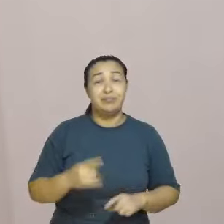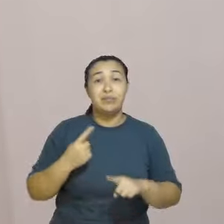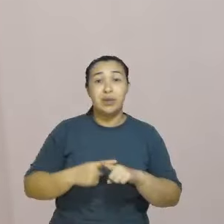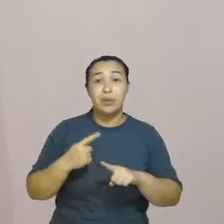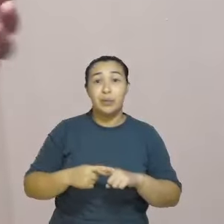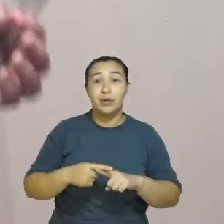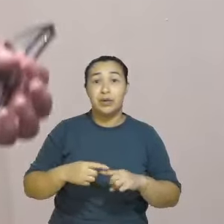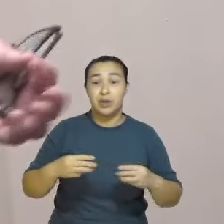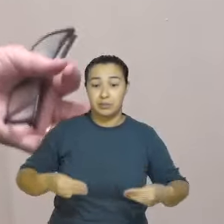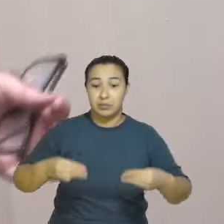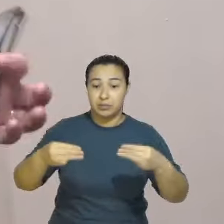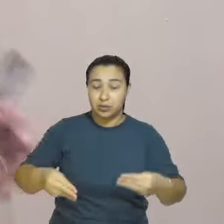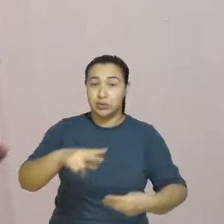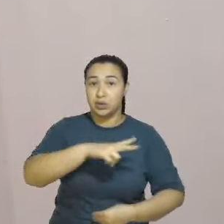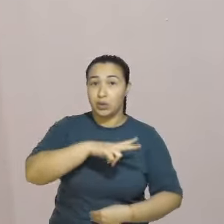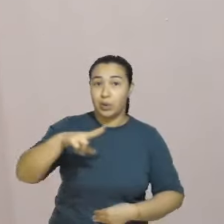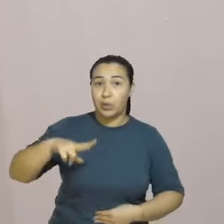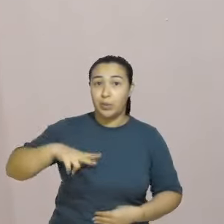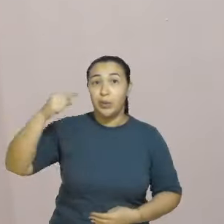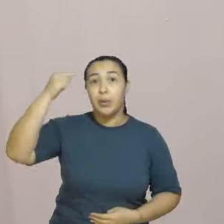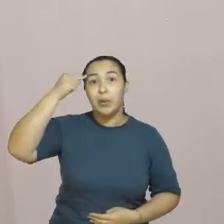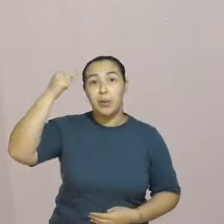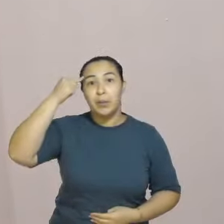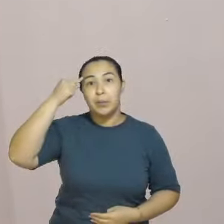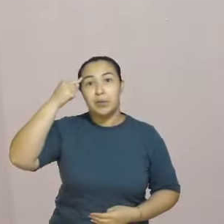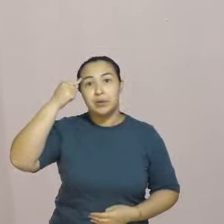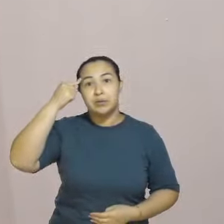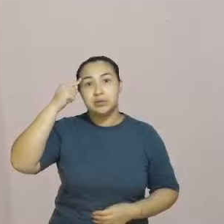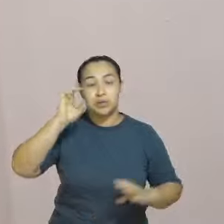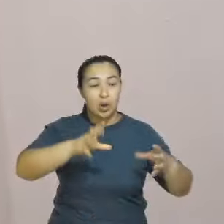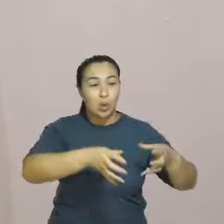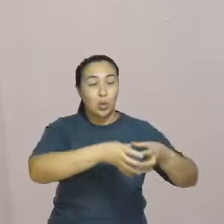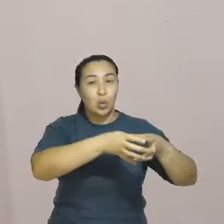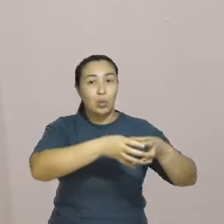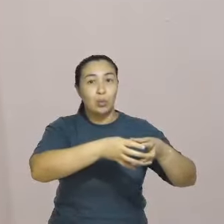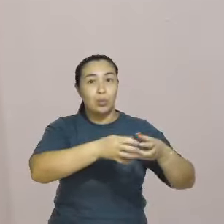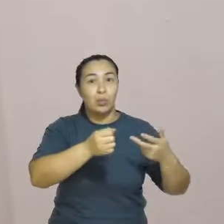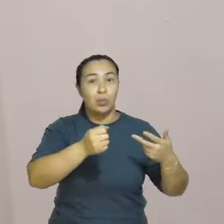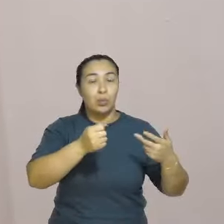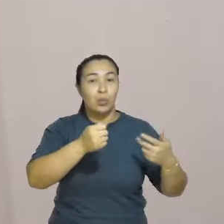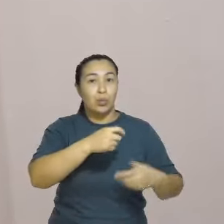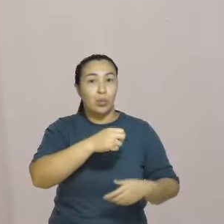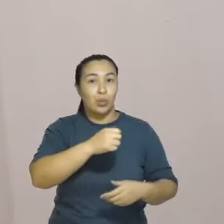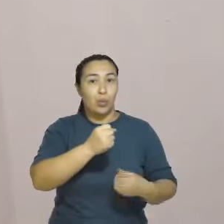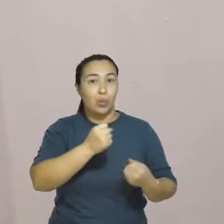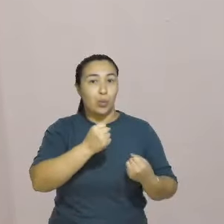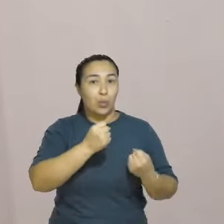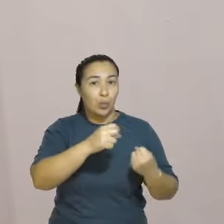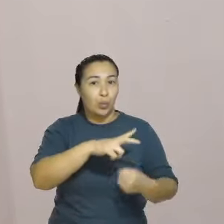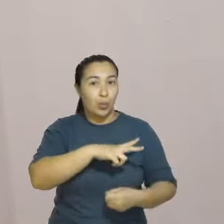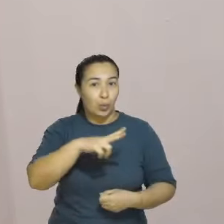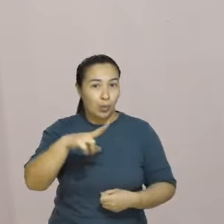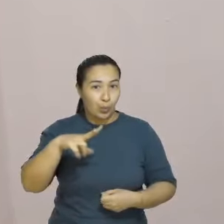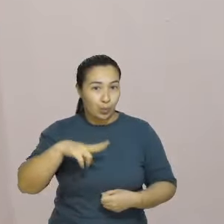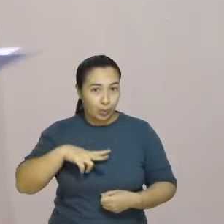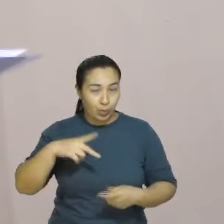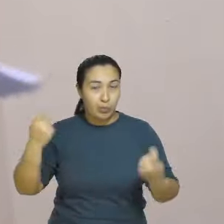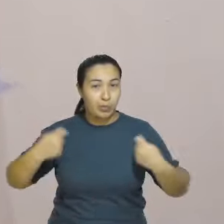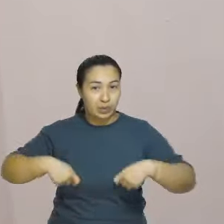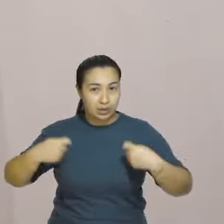que o Poder Público Municipal é responsável para resolver isso. E no Estado de Santa Catarina ainda não